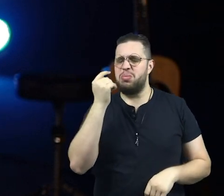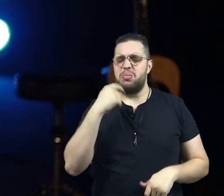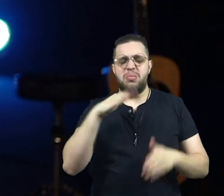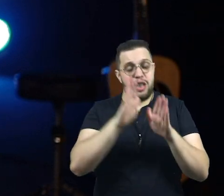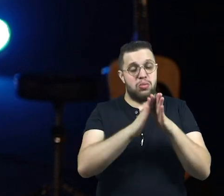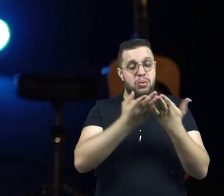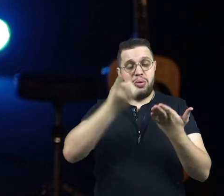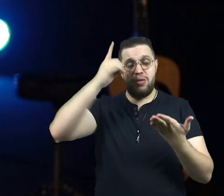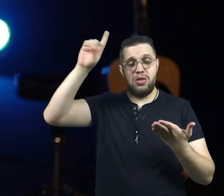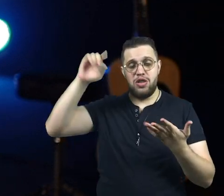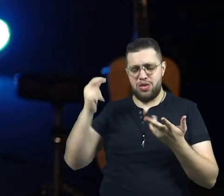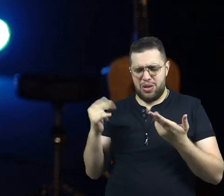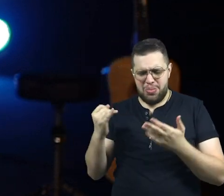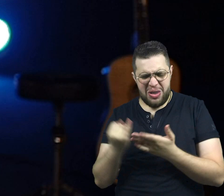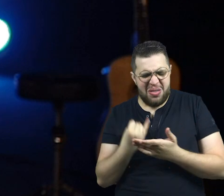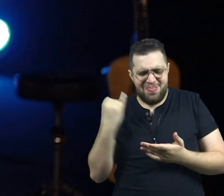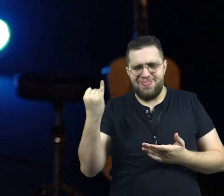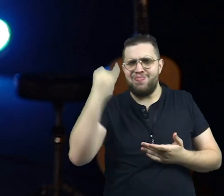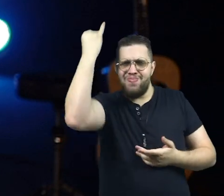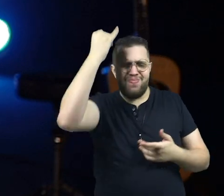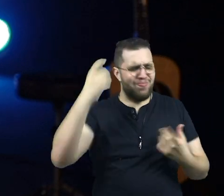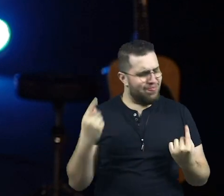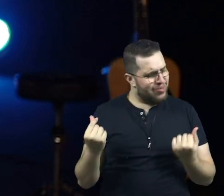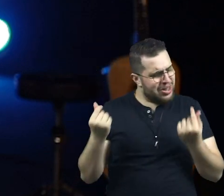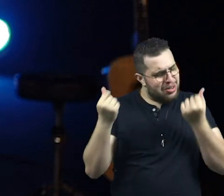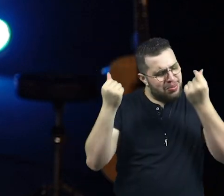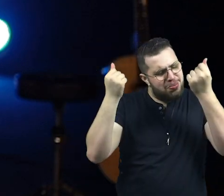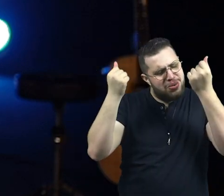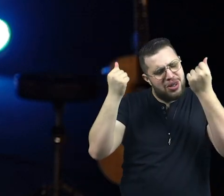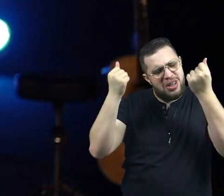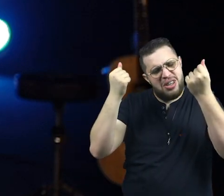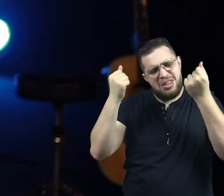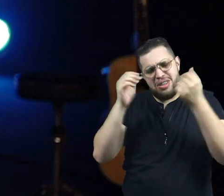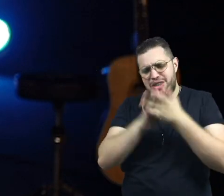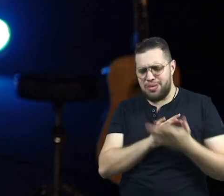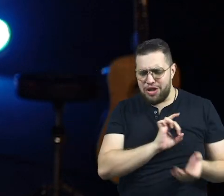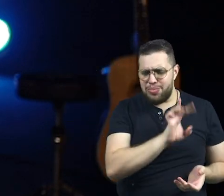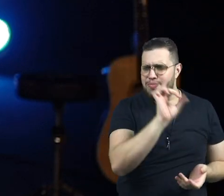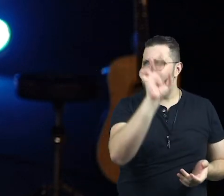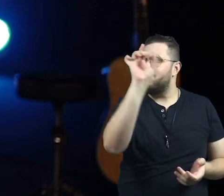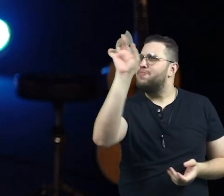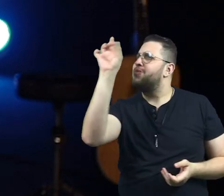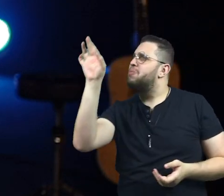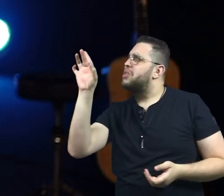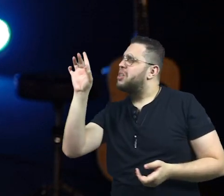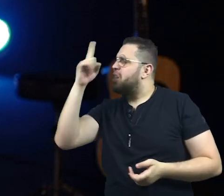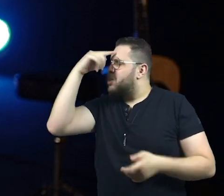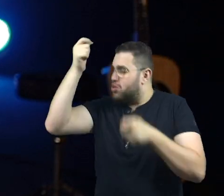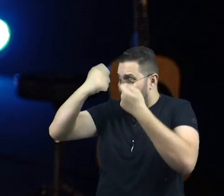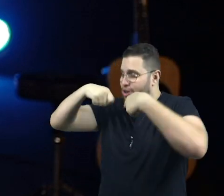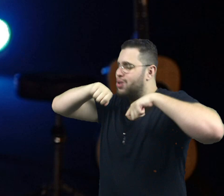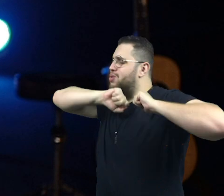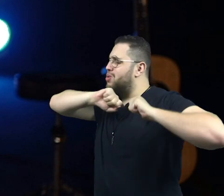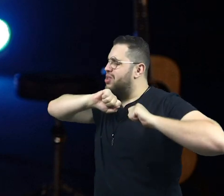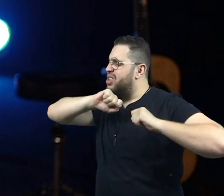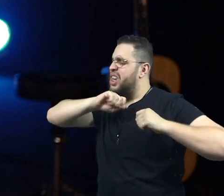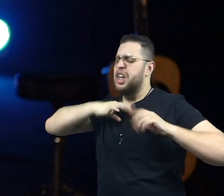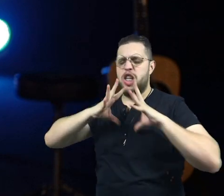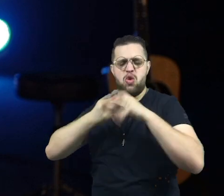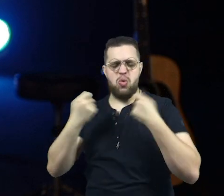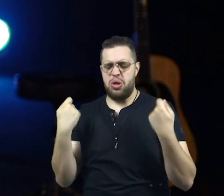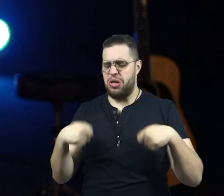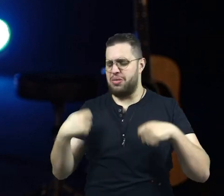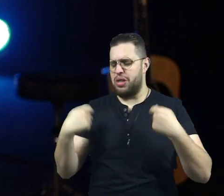que nós somos ainda muito mais valiosos, preciosos que passarinhos, e o Senhor sim, continua nos dando sustento, Pai, e